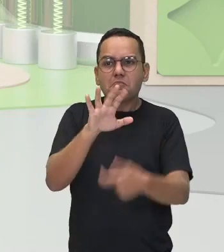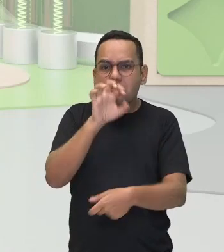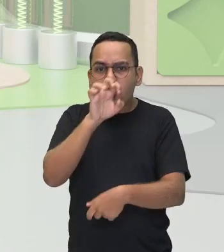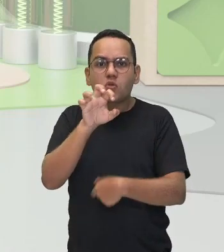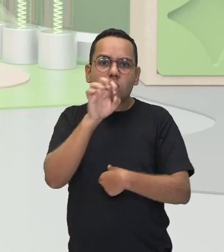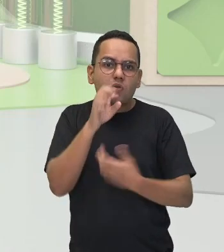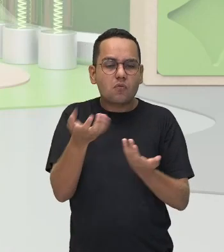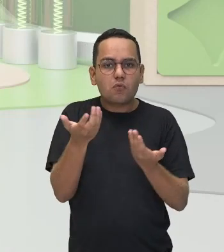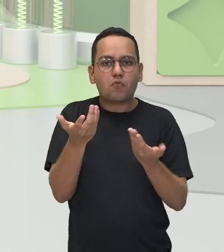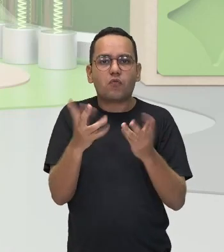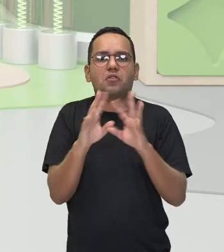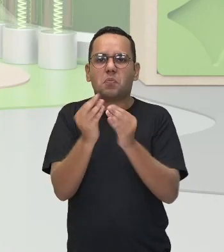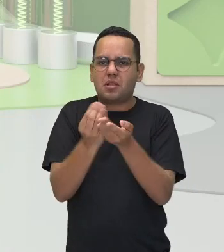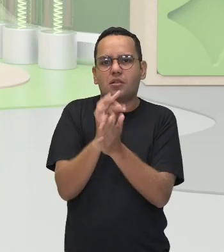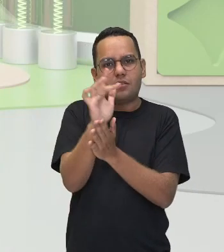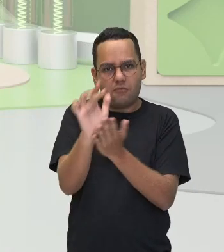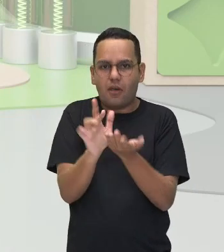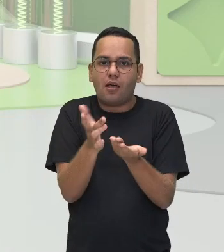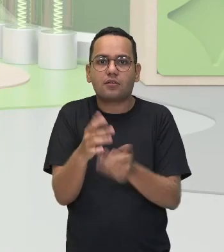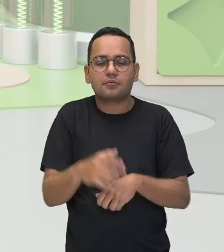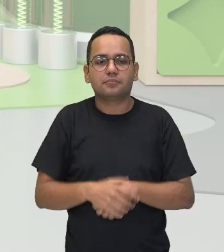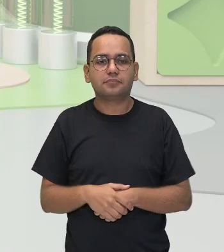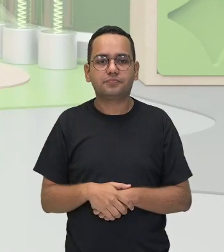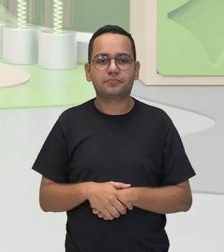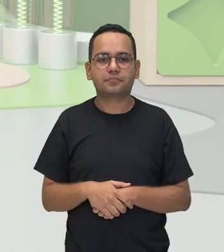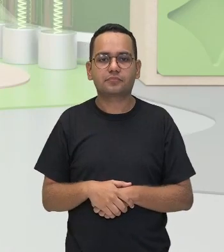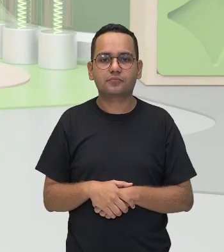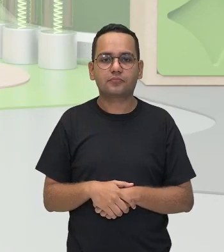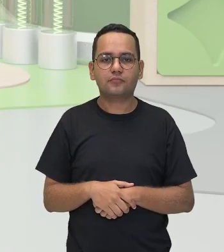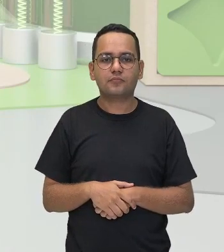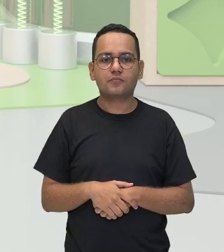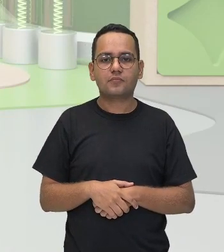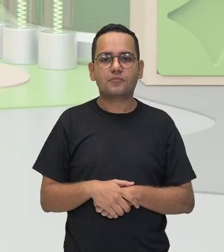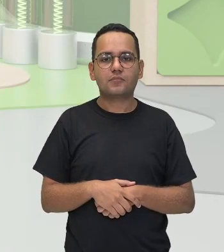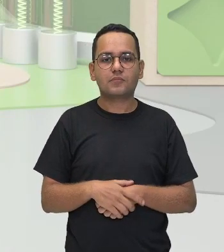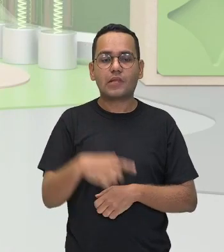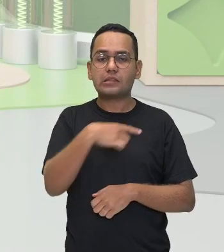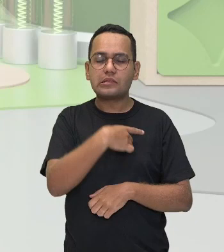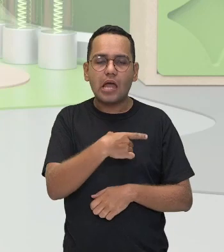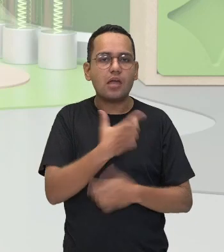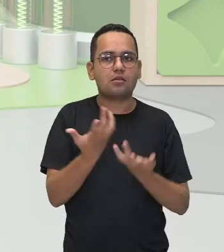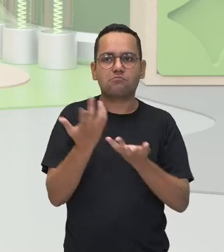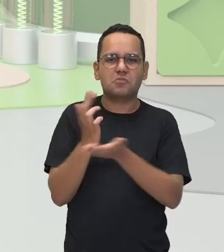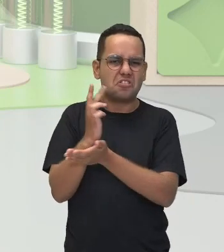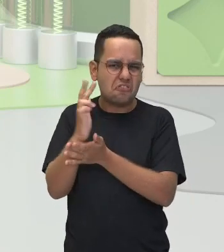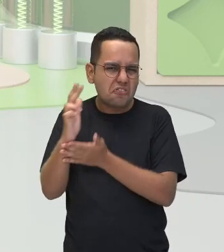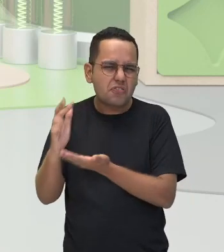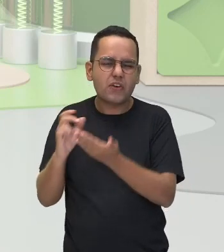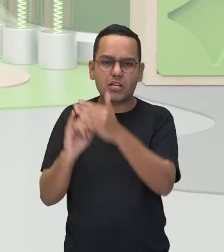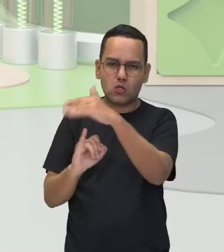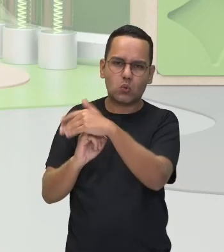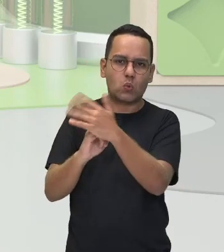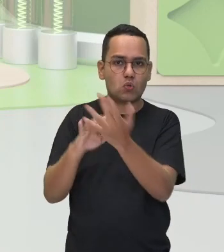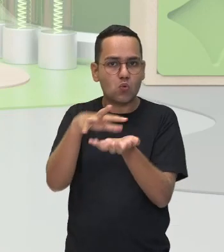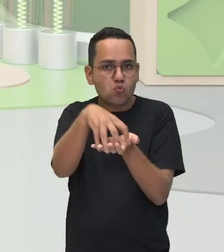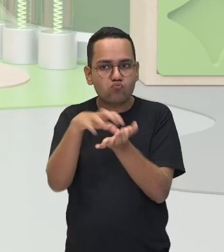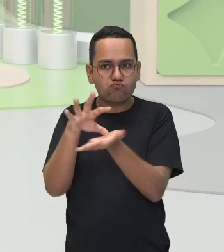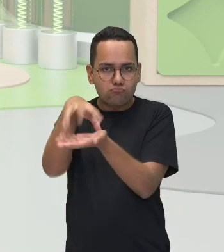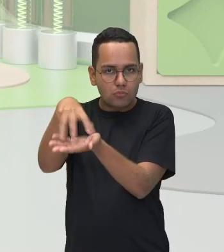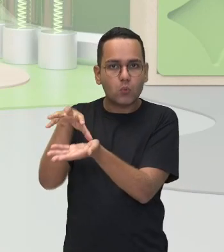atmosférica. Então, existe aí um conjunto de instituições que produzem políticas públicas, né, e que